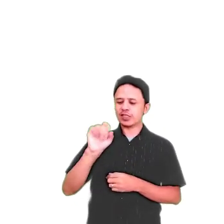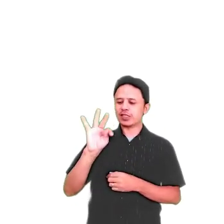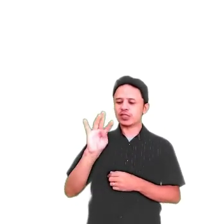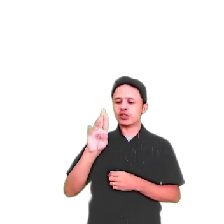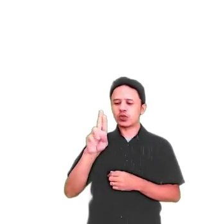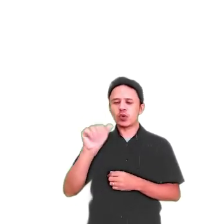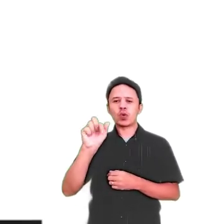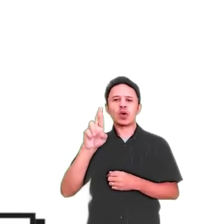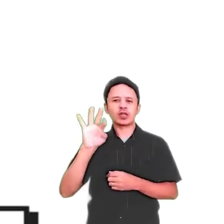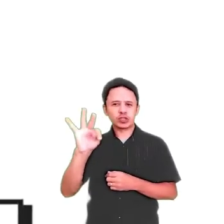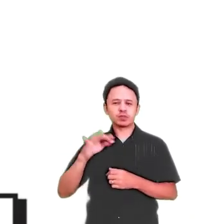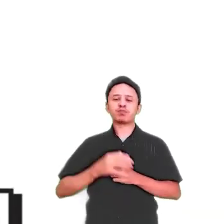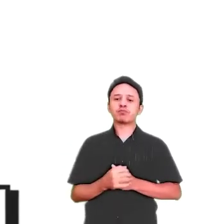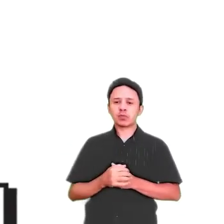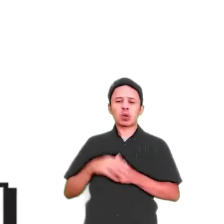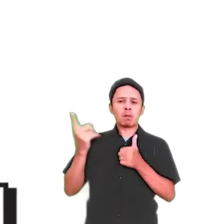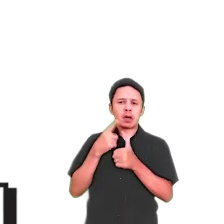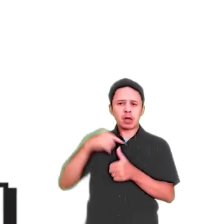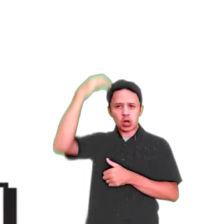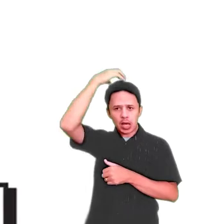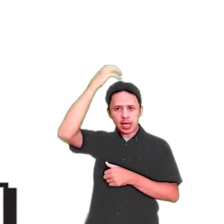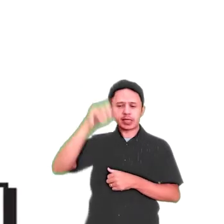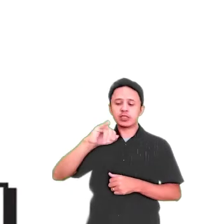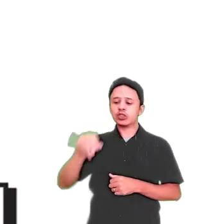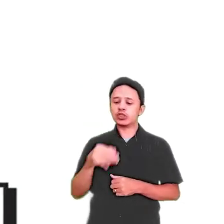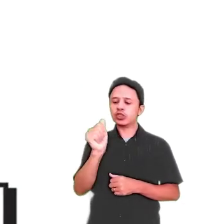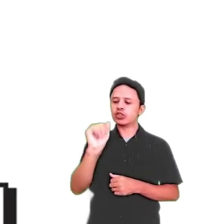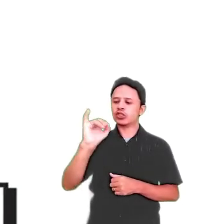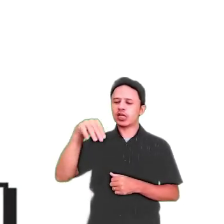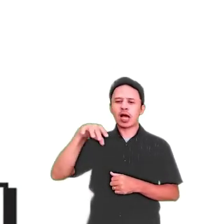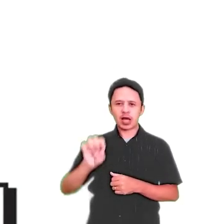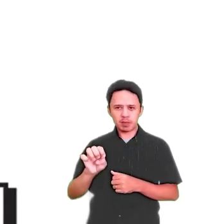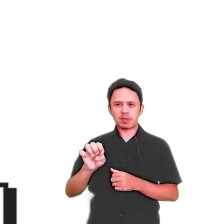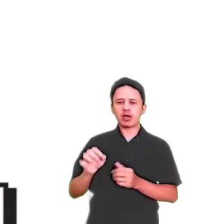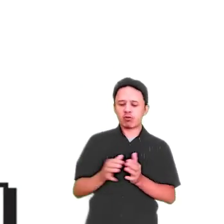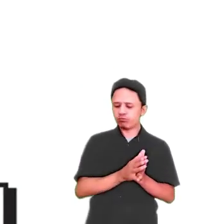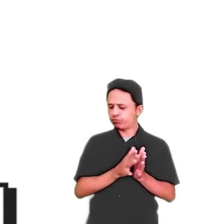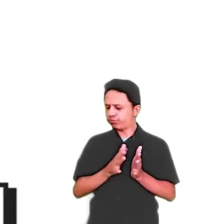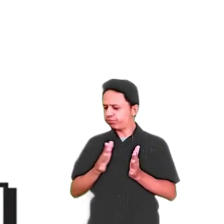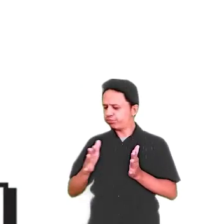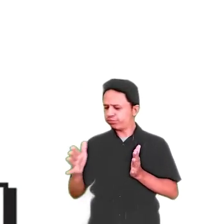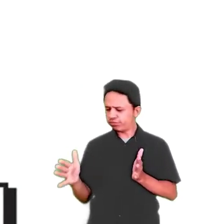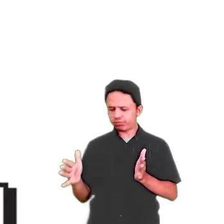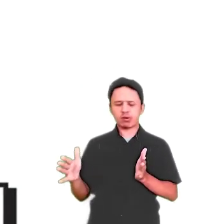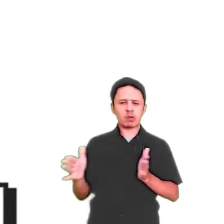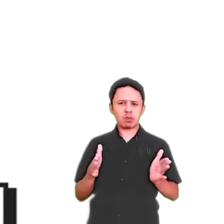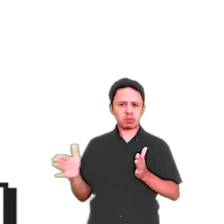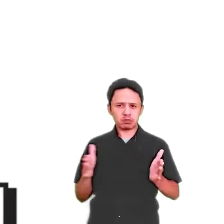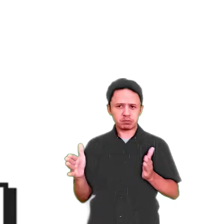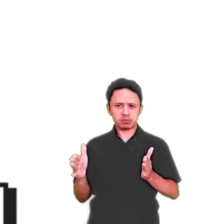mental, as revoluções inglesas. O primeiro rei da dinastia Stuart foi Jaime I. Ele esteve no trono de 1603 até a sua morte